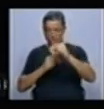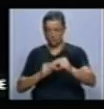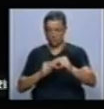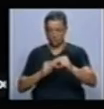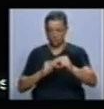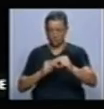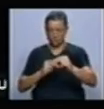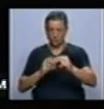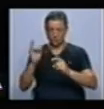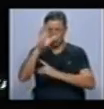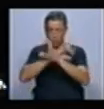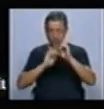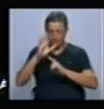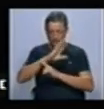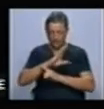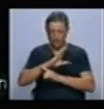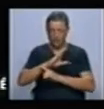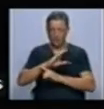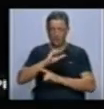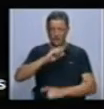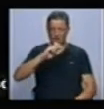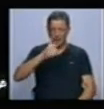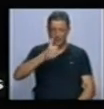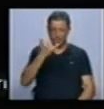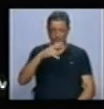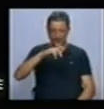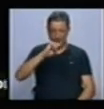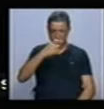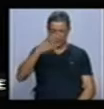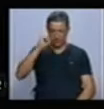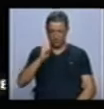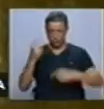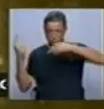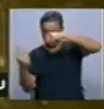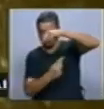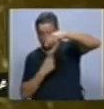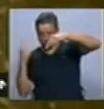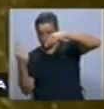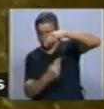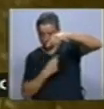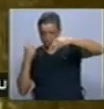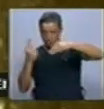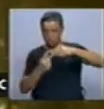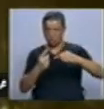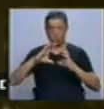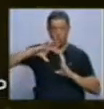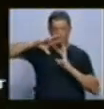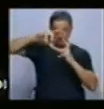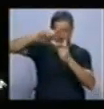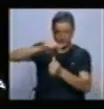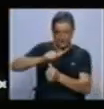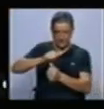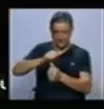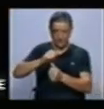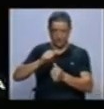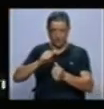Ganímedes e de Europa. Por cada uma volta que Io dá à volta de Júpiter, nós temos